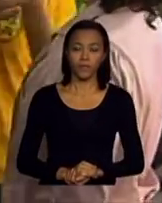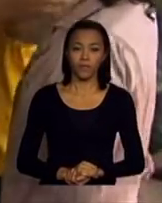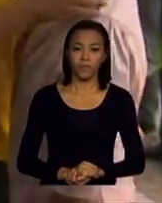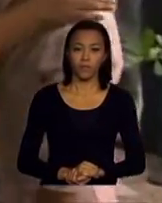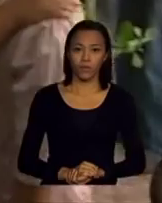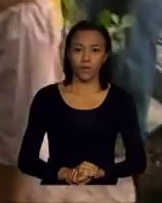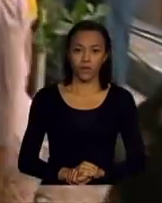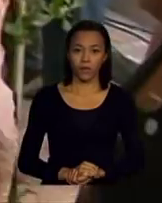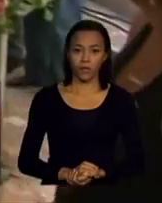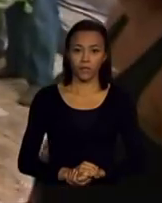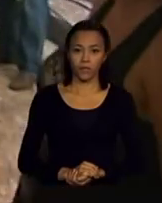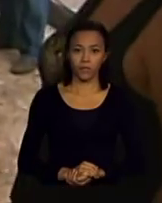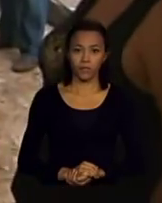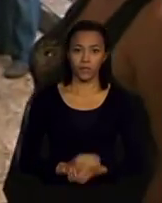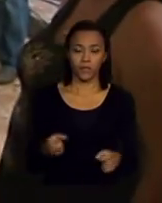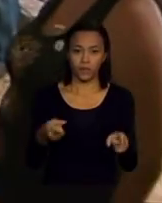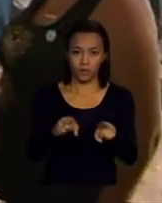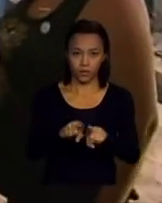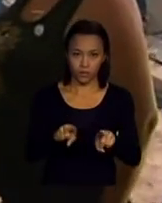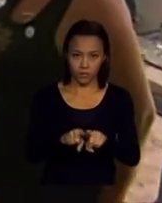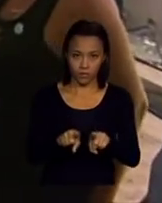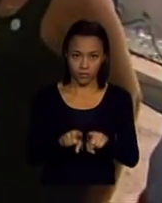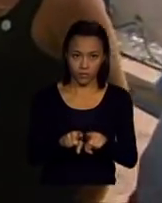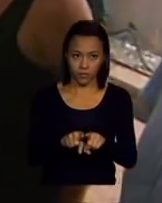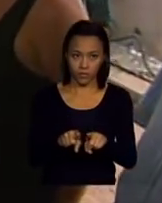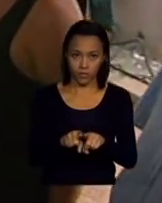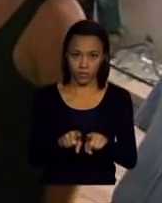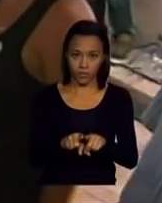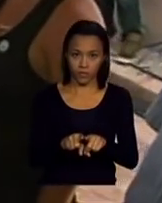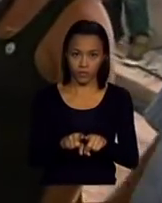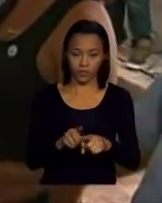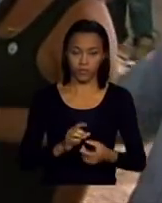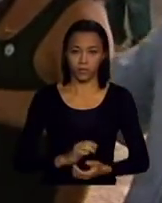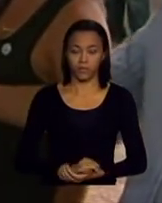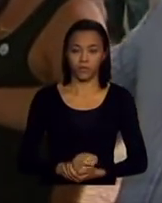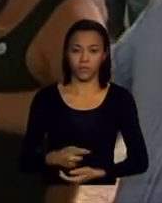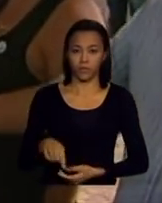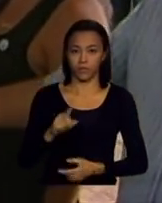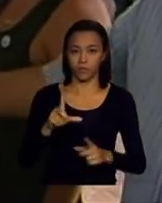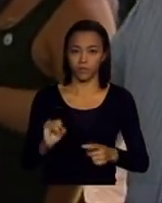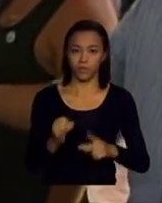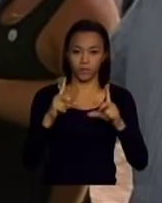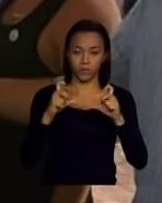Coelho e também do prefeito Wilson Martins.